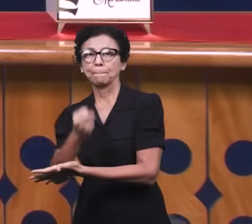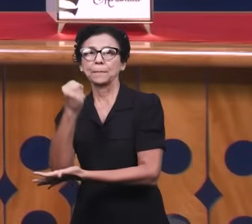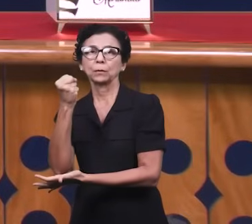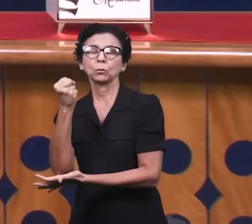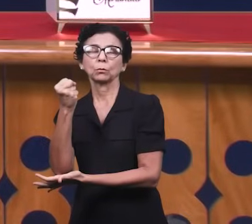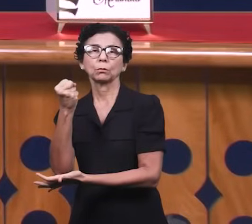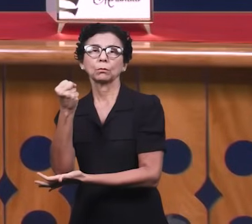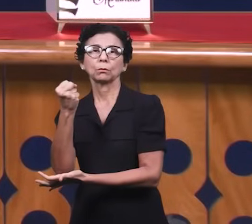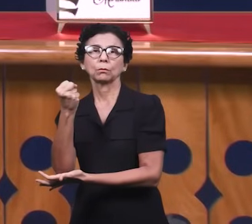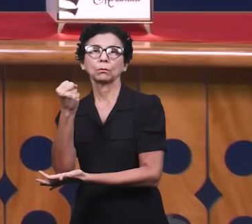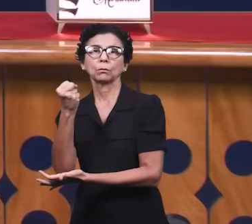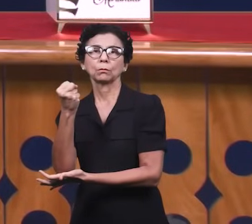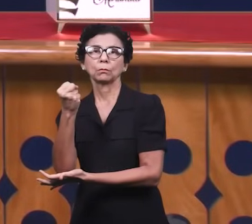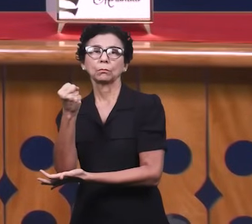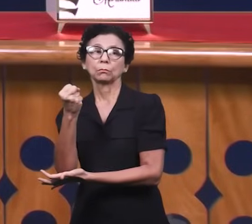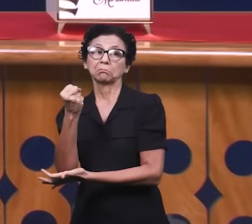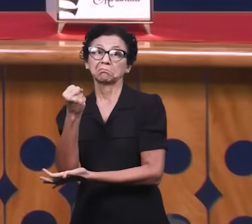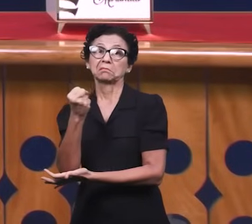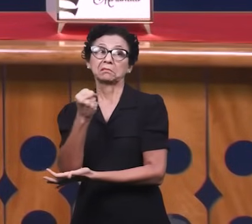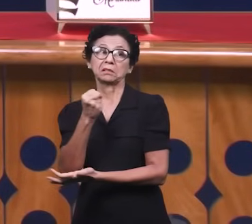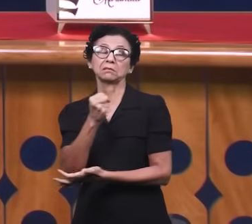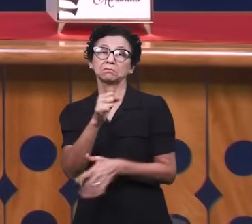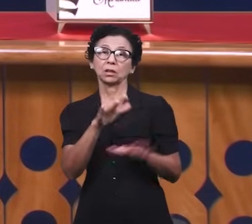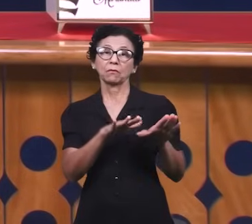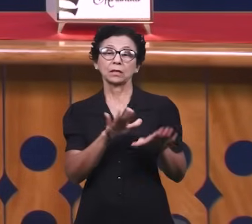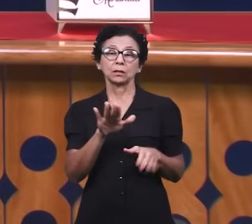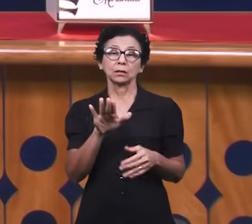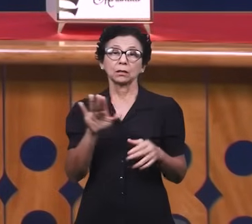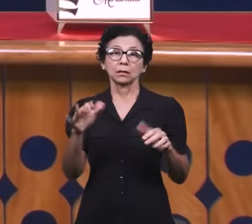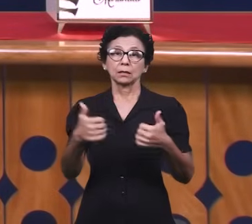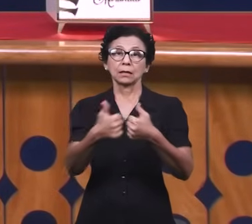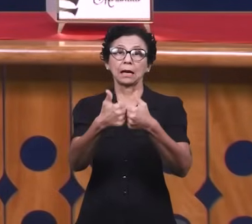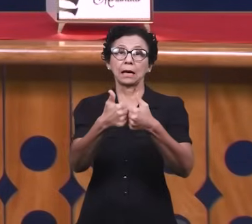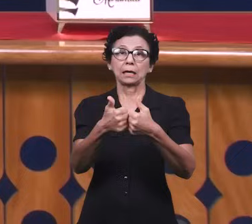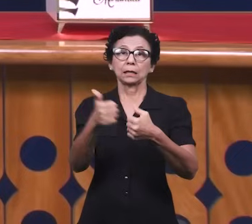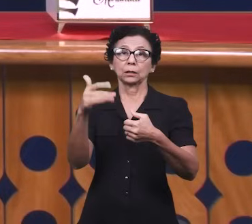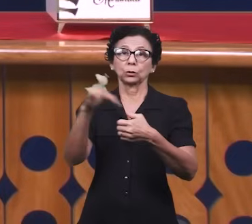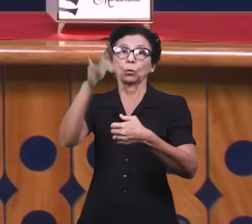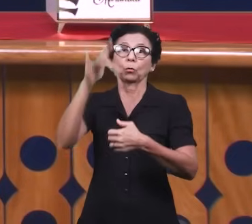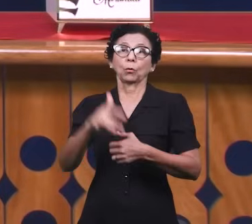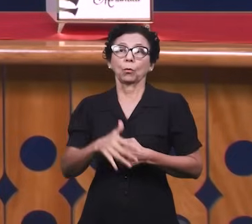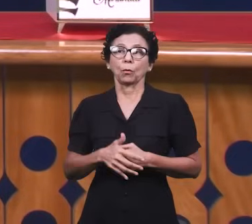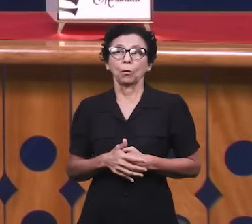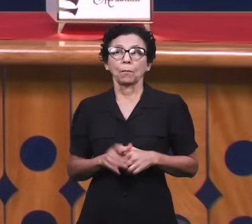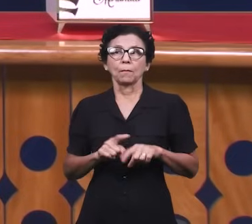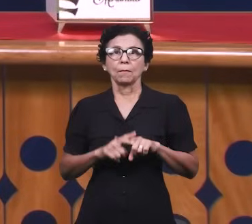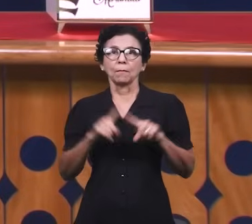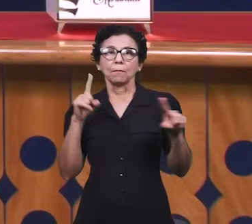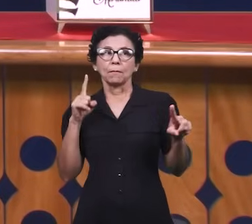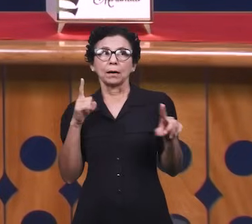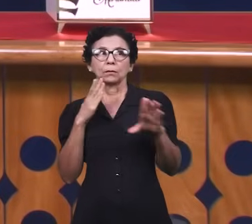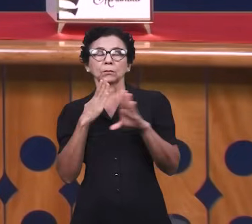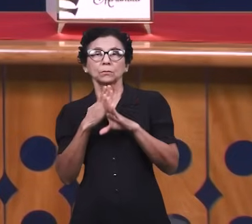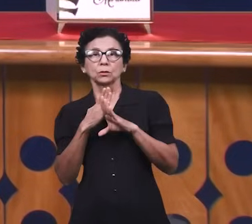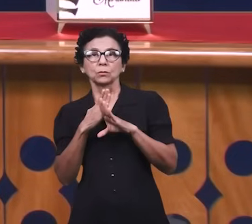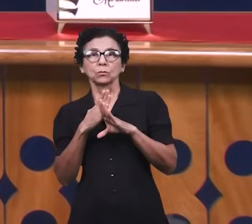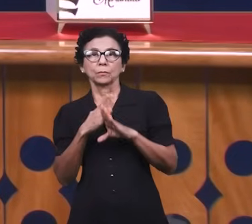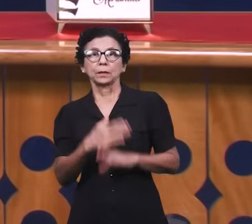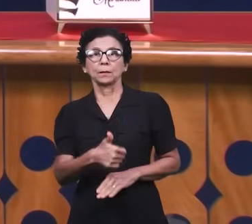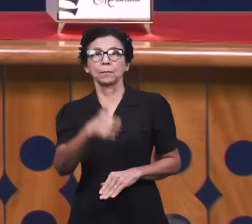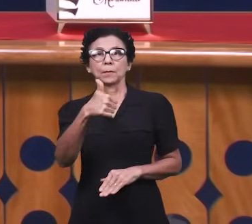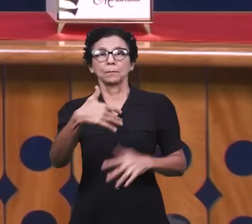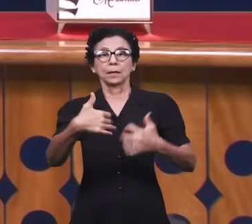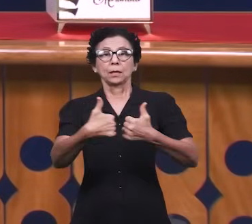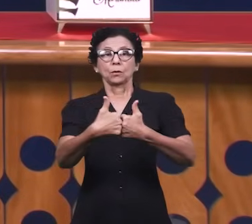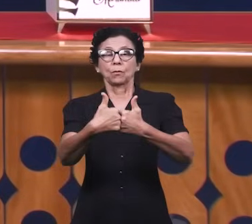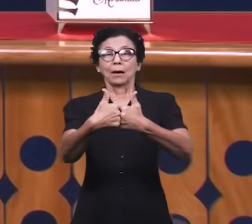os filisteus devem ter tocado na arca. Mas os filisteus, quando souberam que a arca vinha à frente, eles tiveram